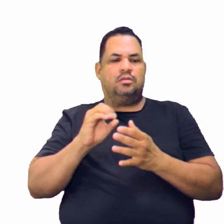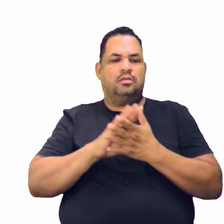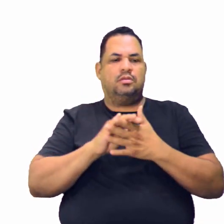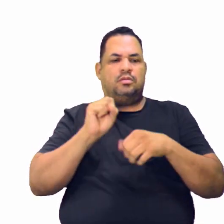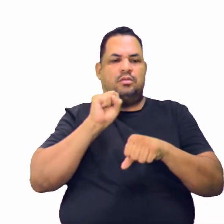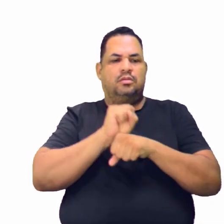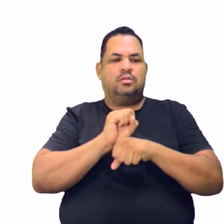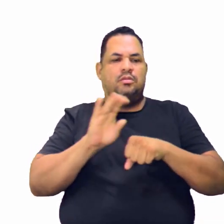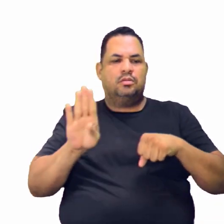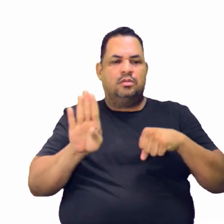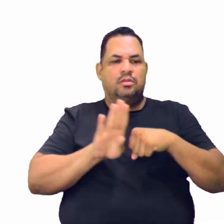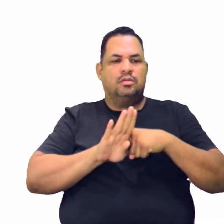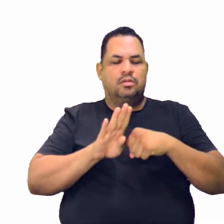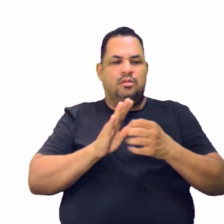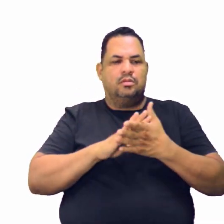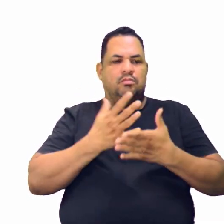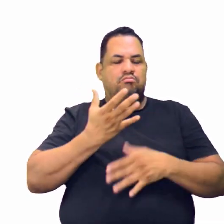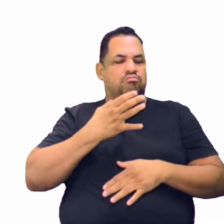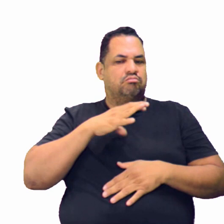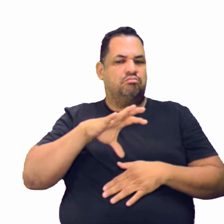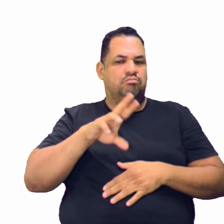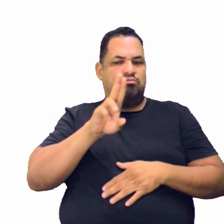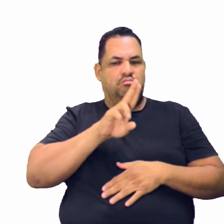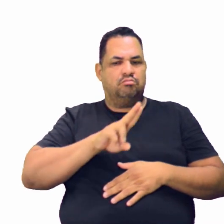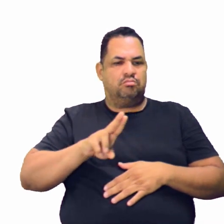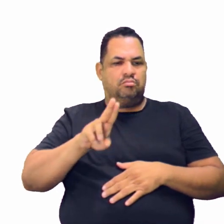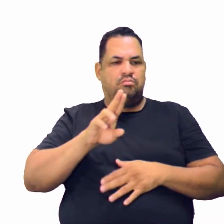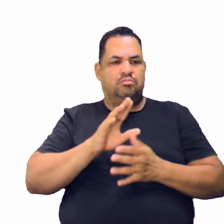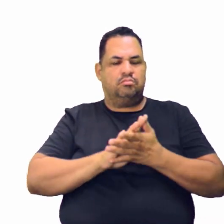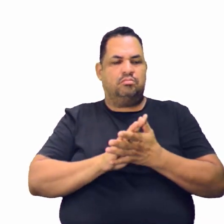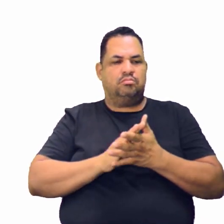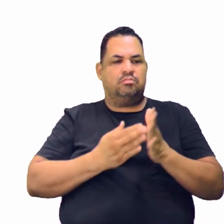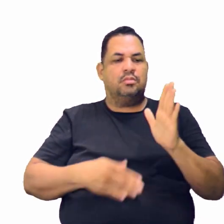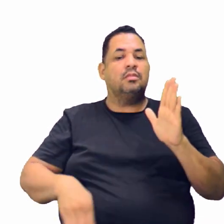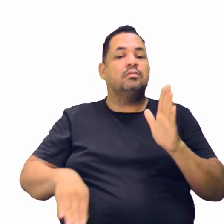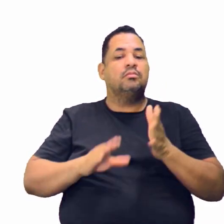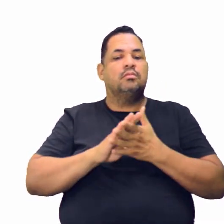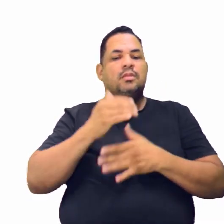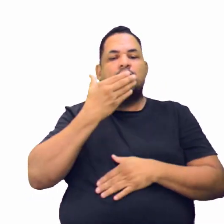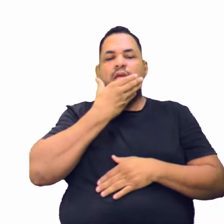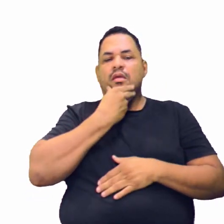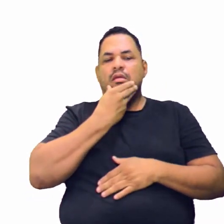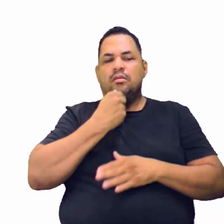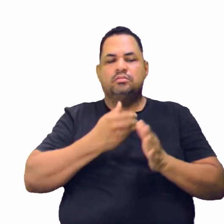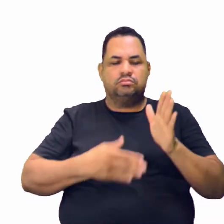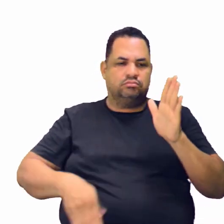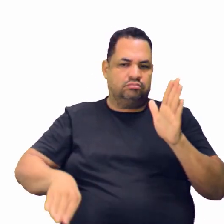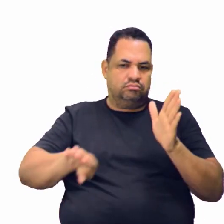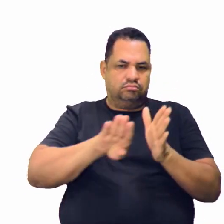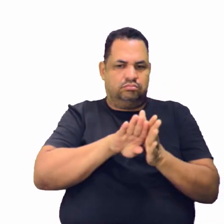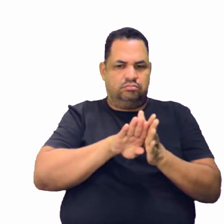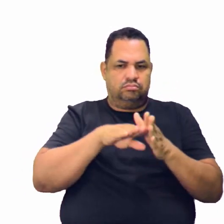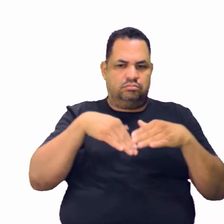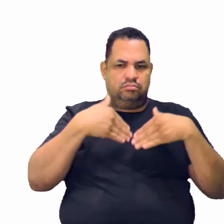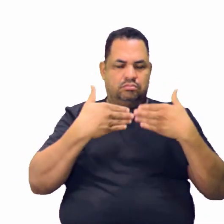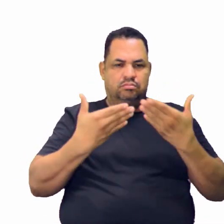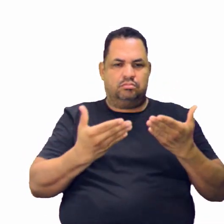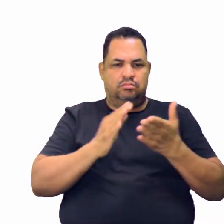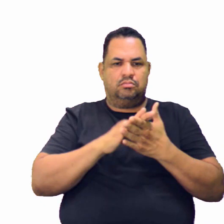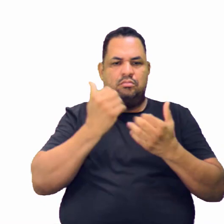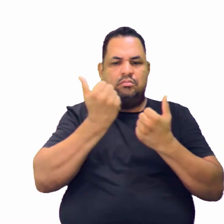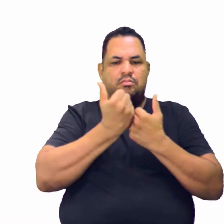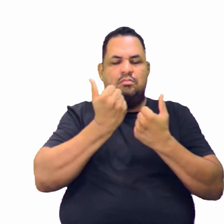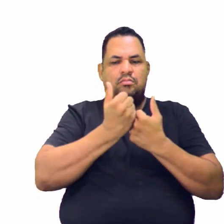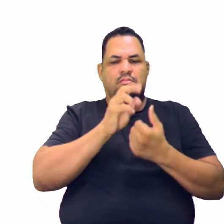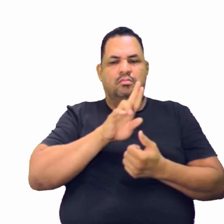um substantivo. Eu não quero usar o nome de Sâmio, que é um substantivo, eu falo, ele chegou. Beleza? Quando substitui o nome,